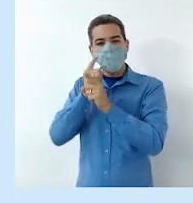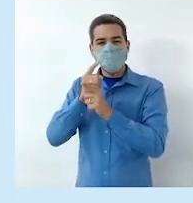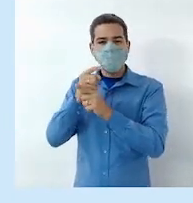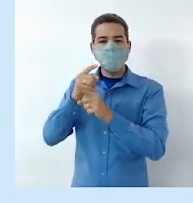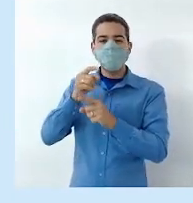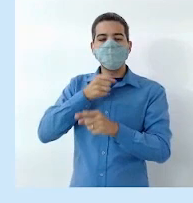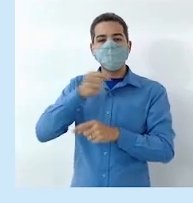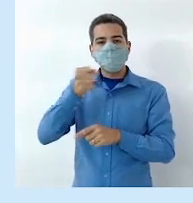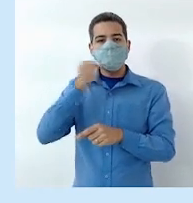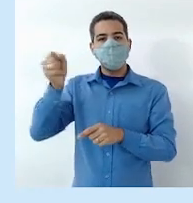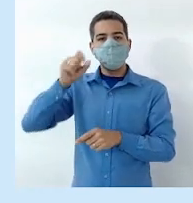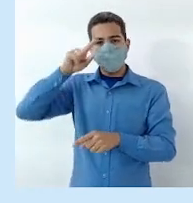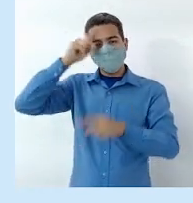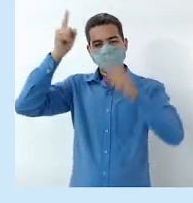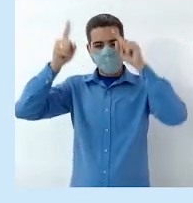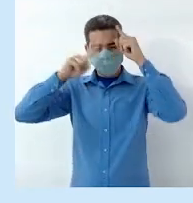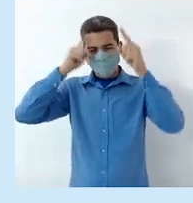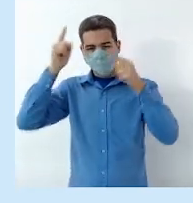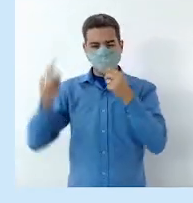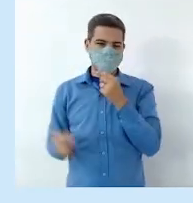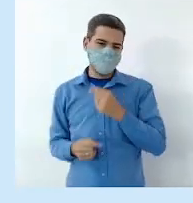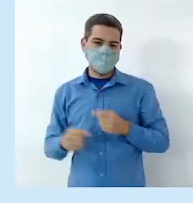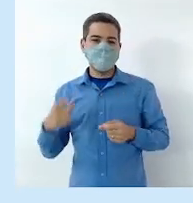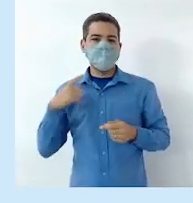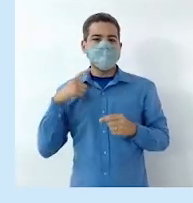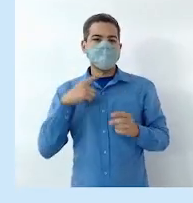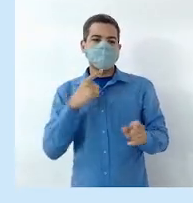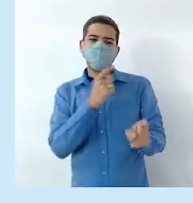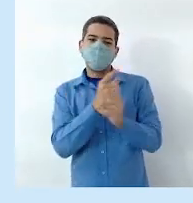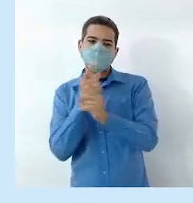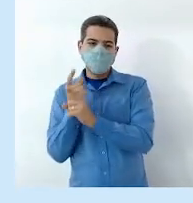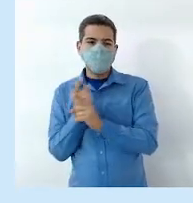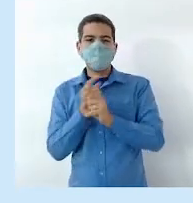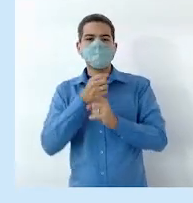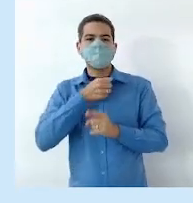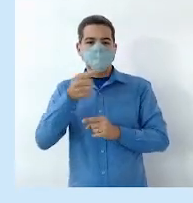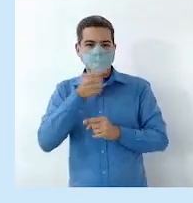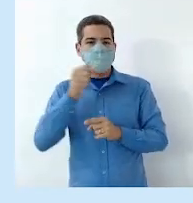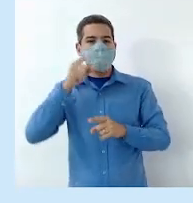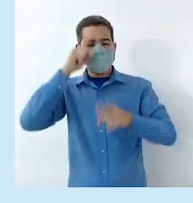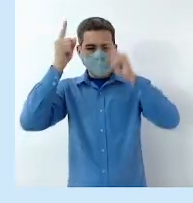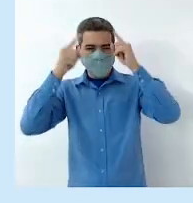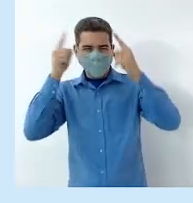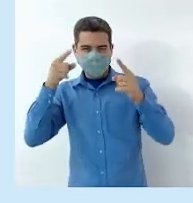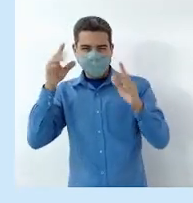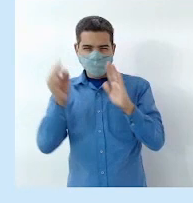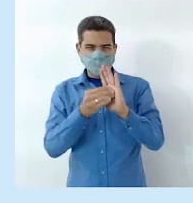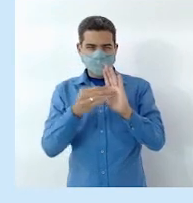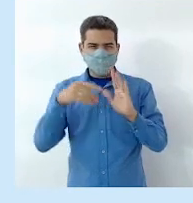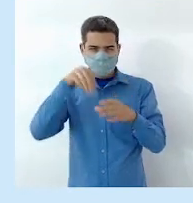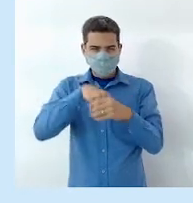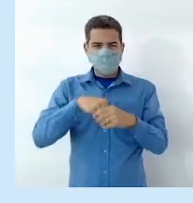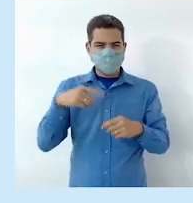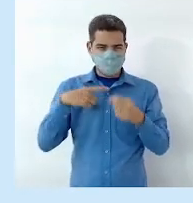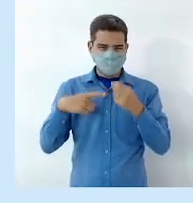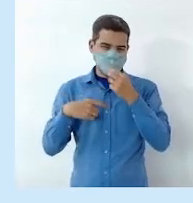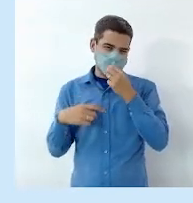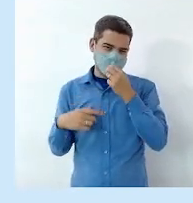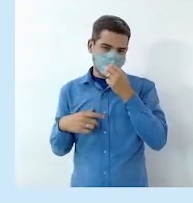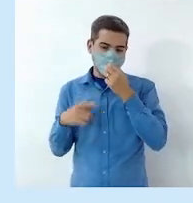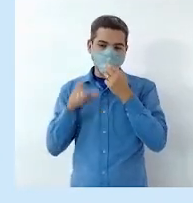ficcional? É possível reconhecer um fragmento do texto, dentro desse fragmento do texto, como a narrativa